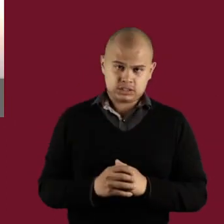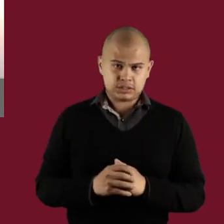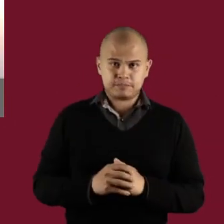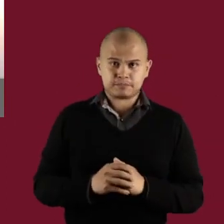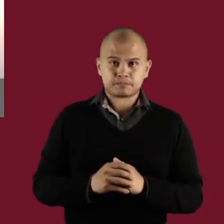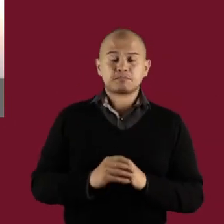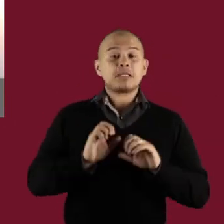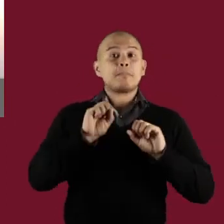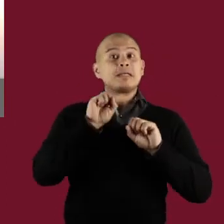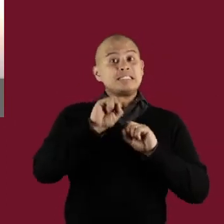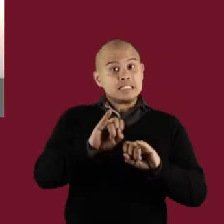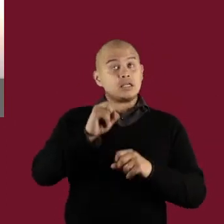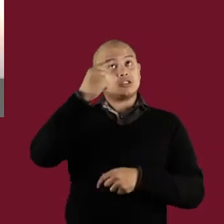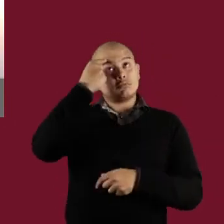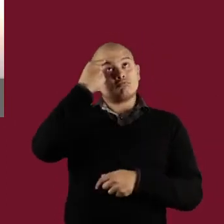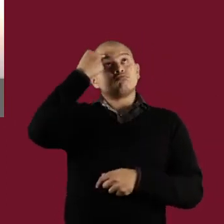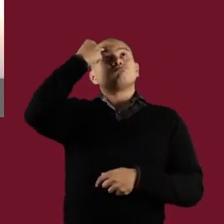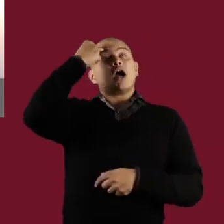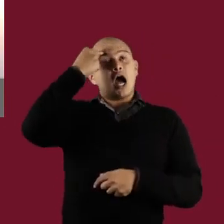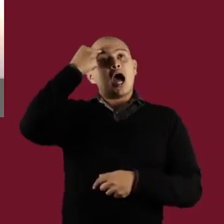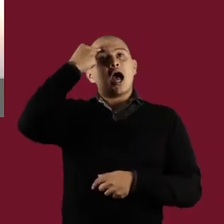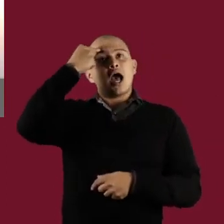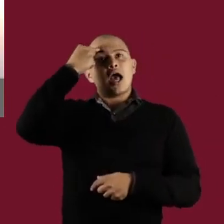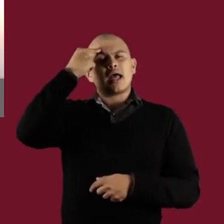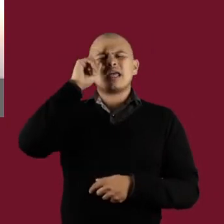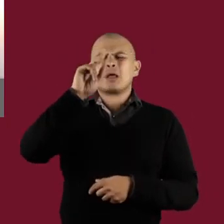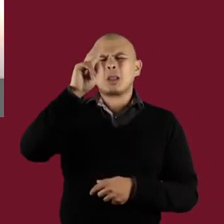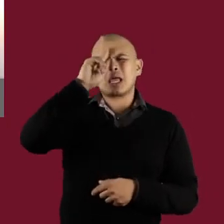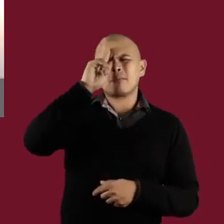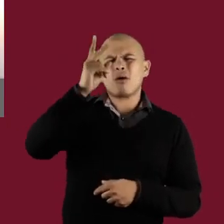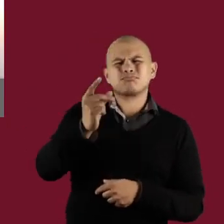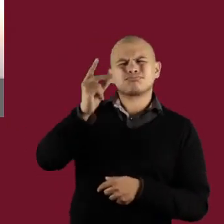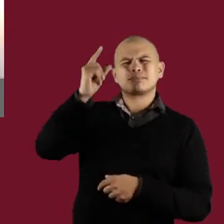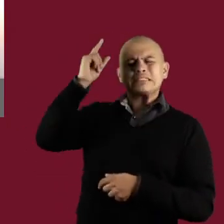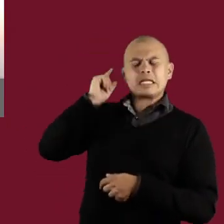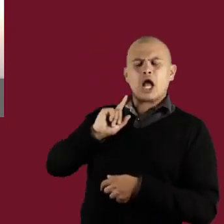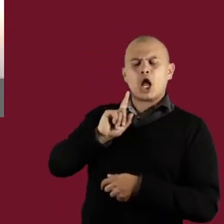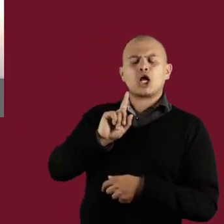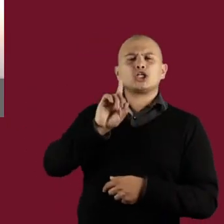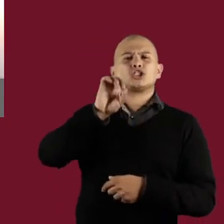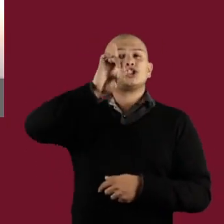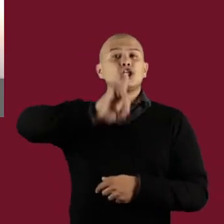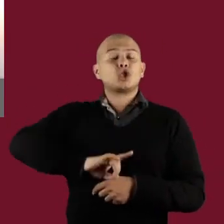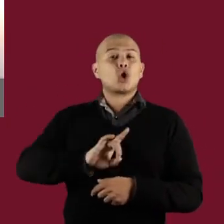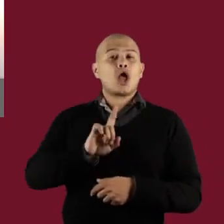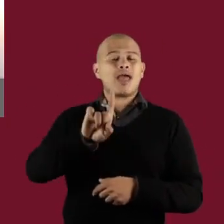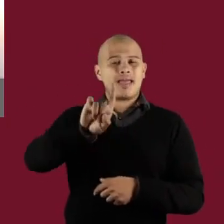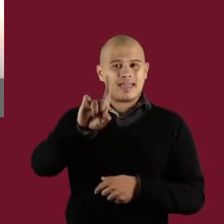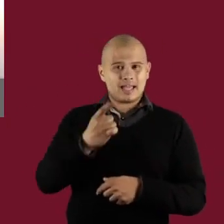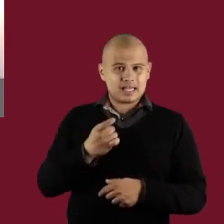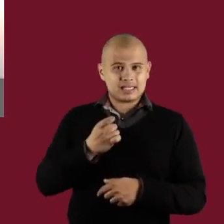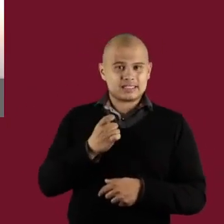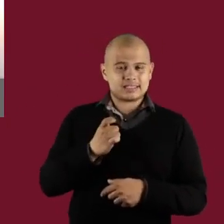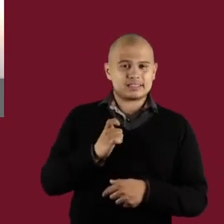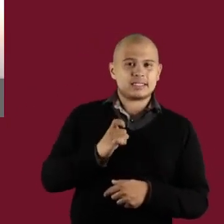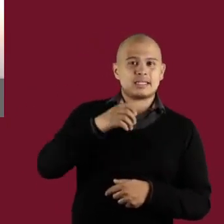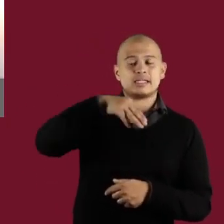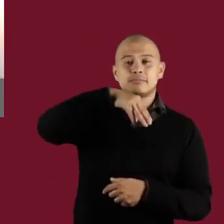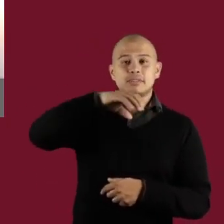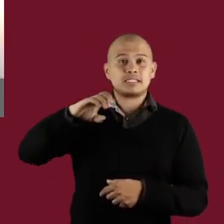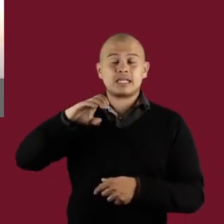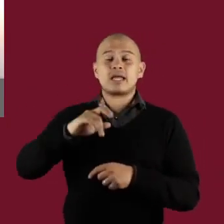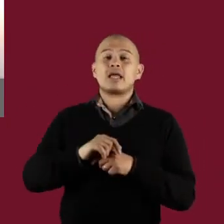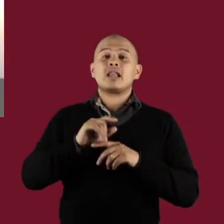para observar, por exemplo, uma vez o ex-diretor da OMC, a Organização Mundial do Comércio, dando uma entrevista para o Mundial,